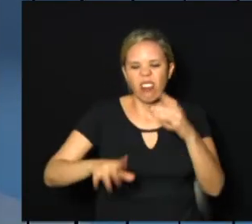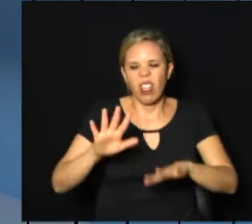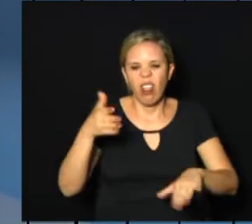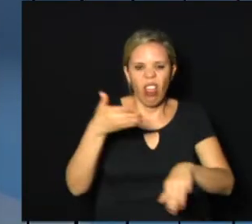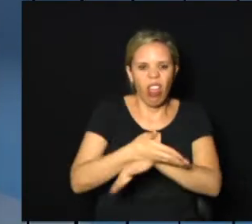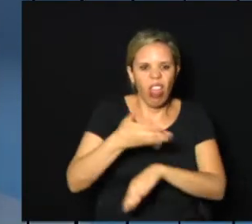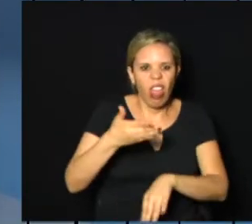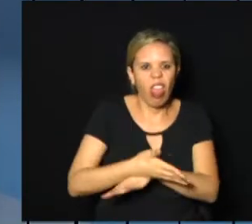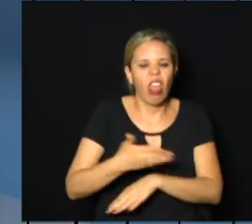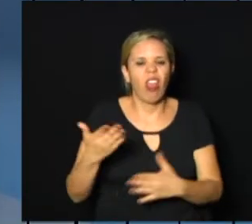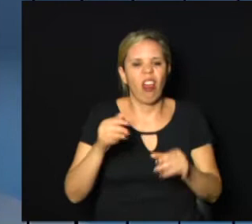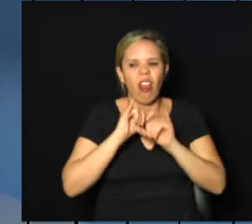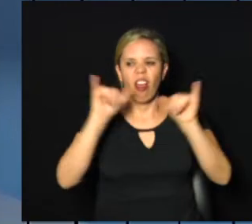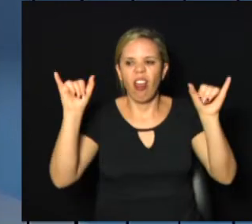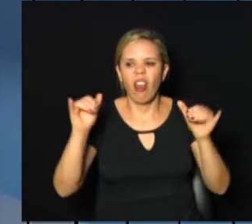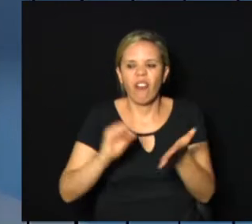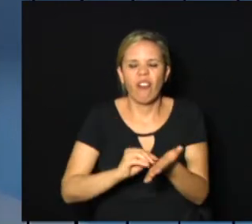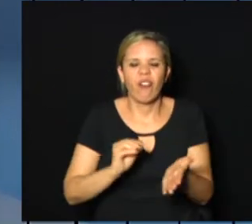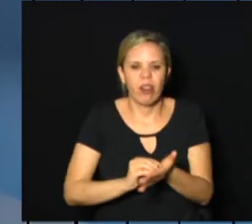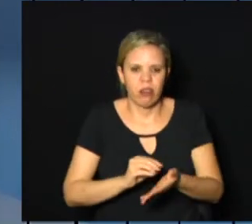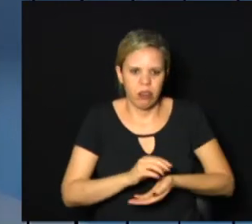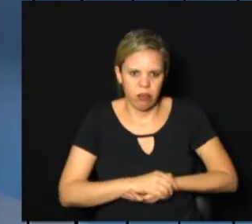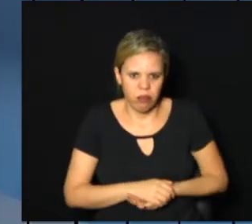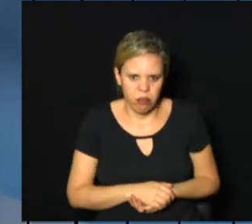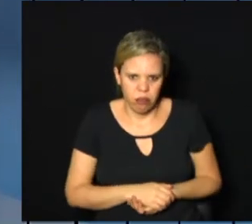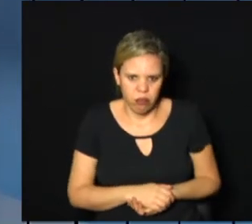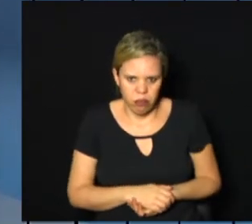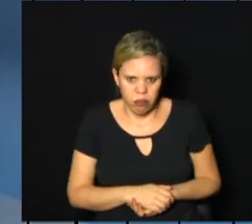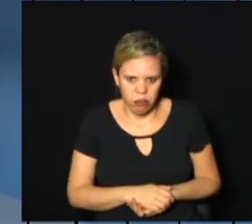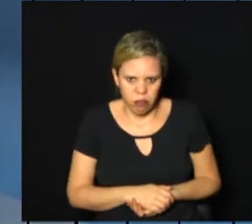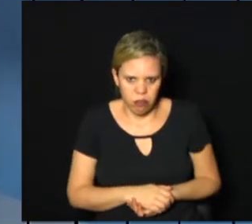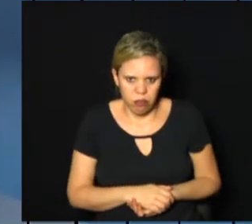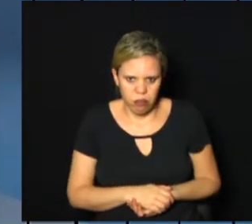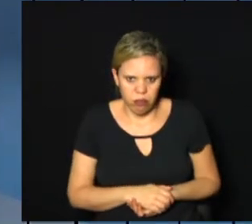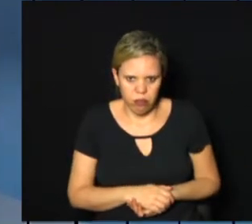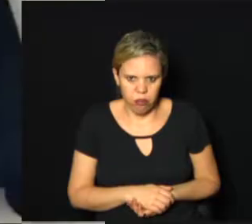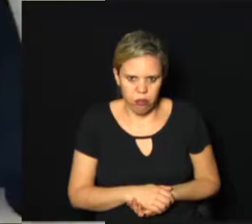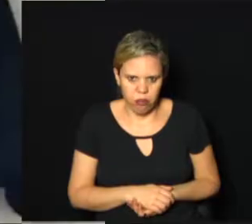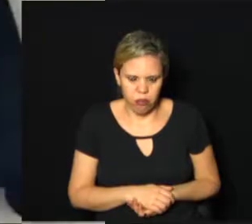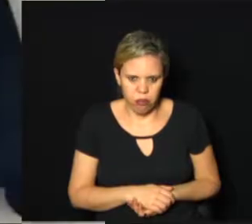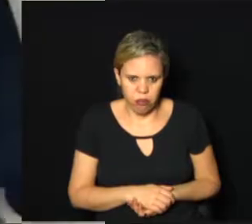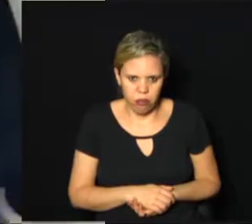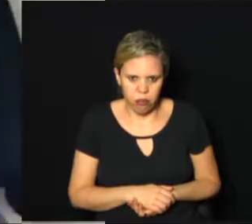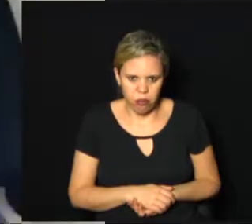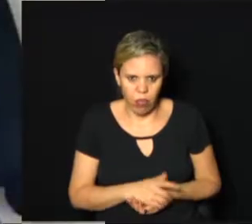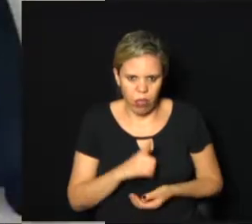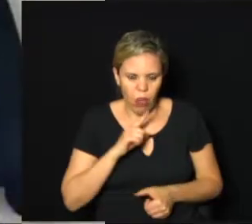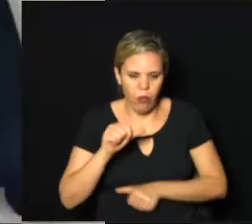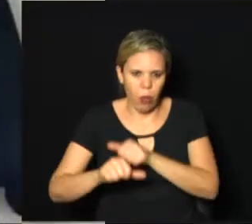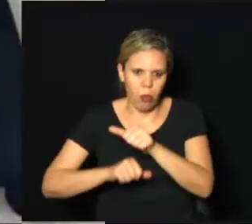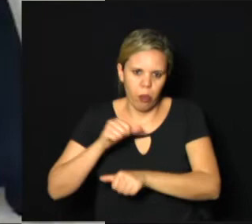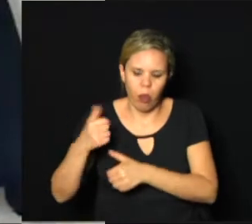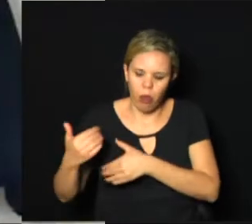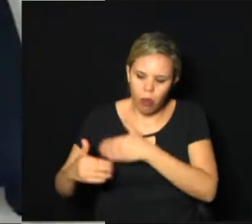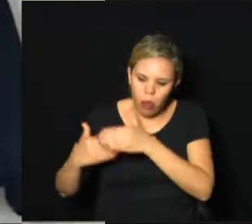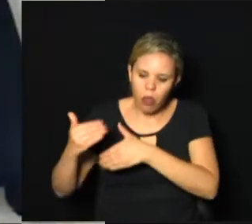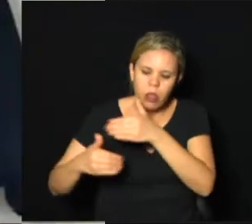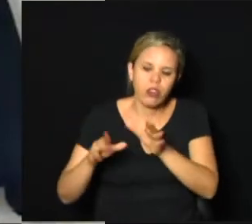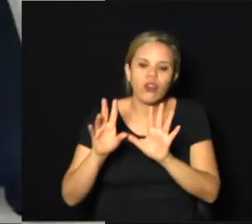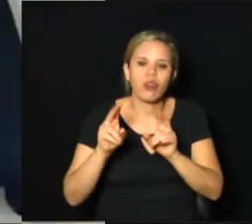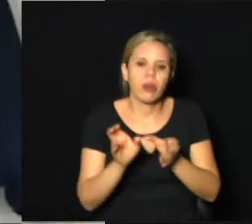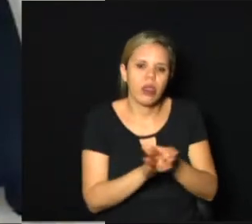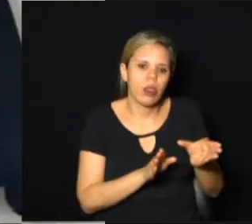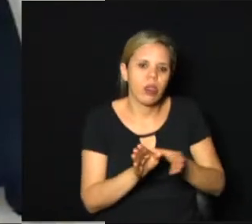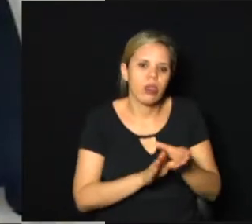notícia sobre a falta deles. Veja, houve uma mudança progressiva nas